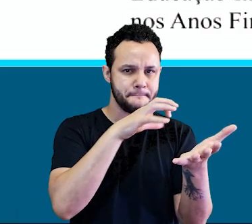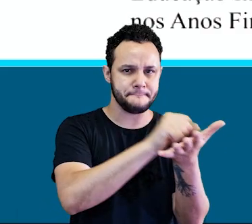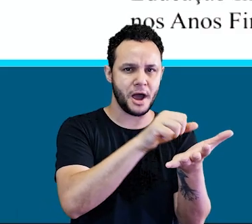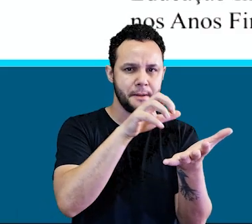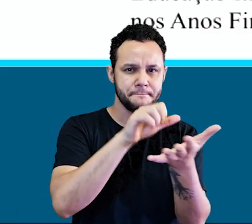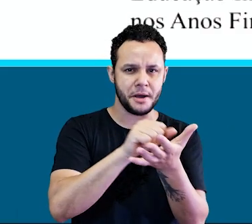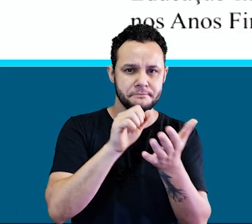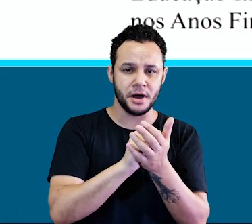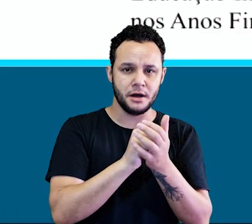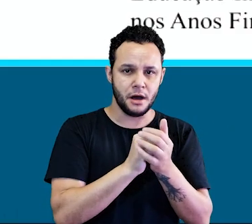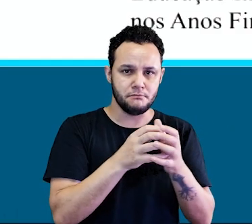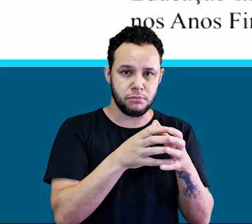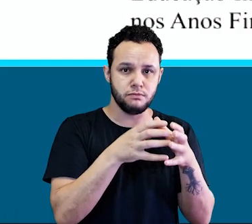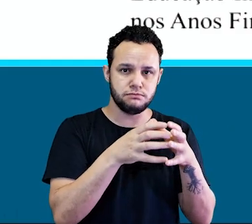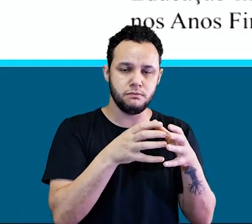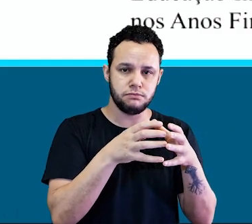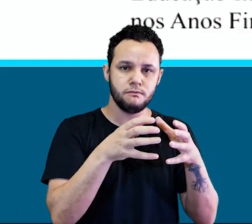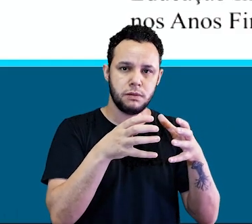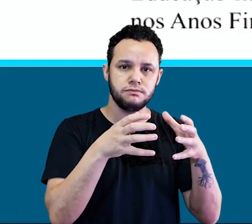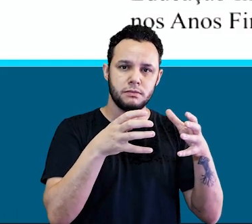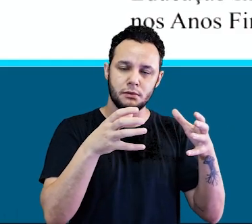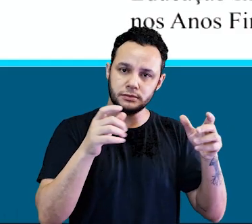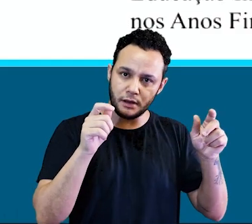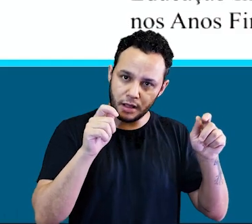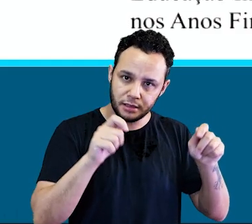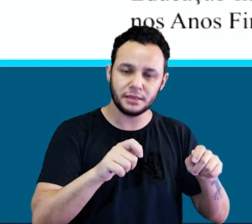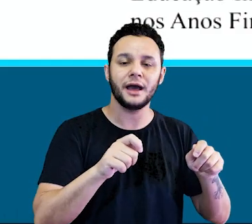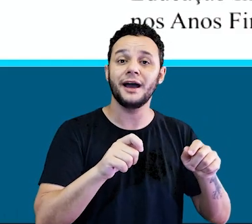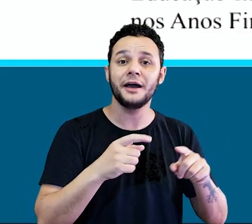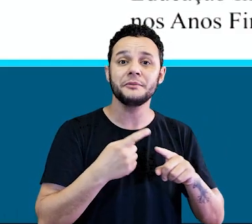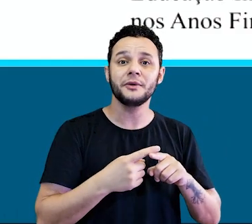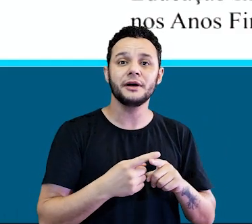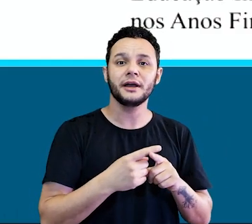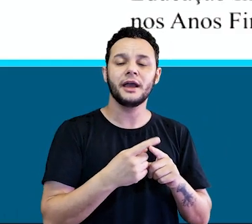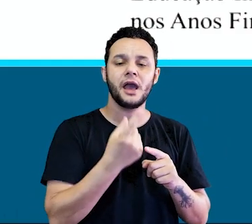número de matrículas, né, sabendo que existe, né, esse fundo